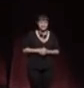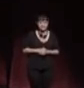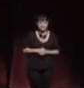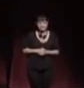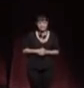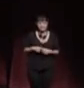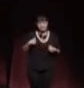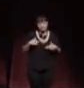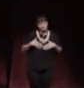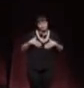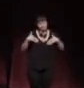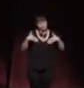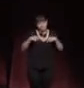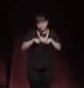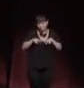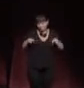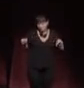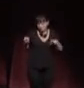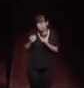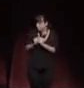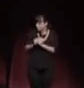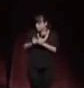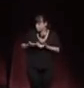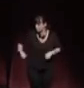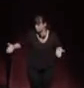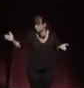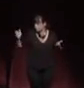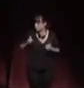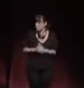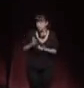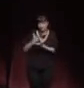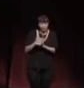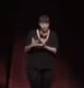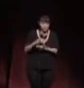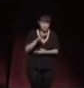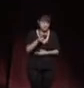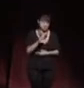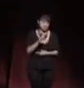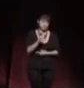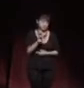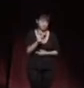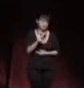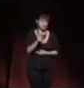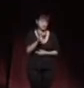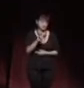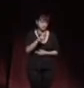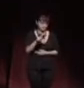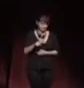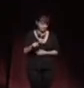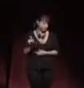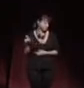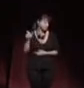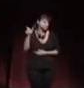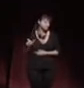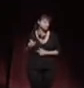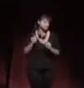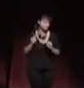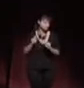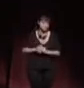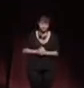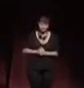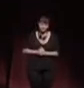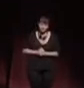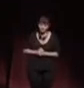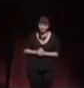com elas uma mesa tão diversa. Vou começar pela Beatriz. A Beatriz